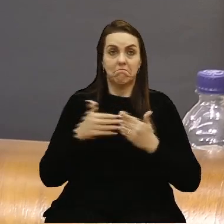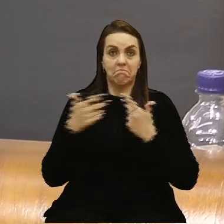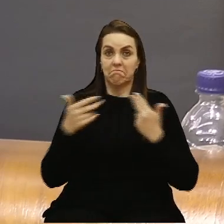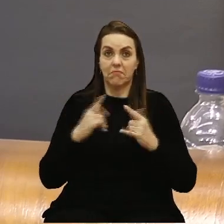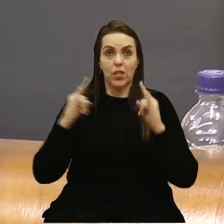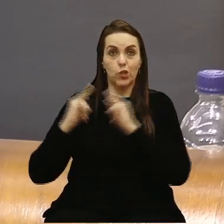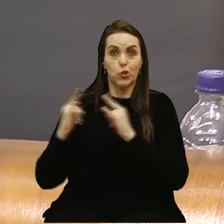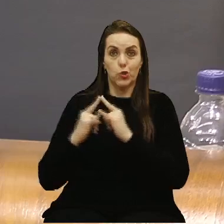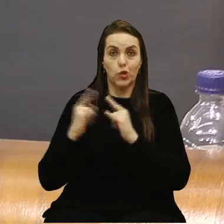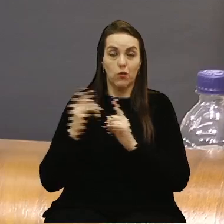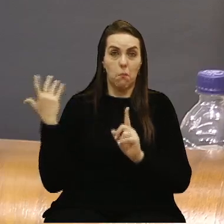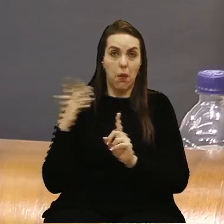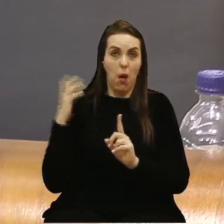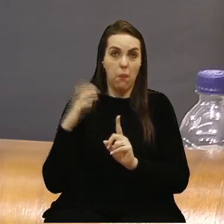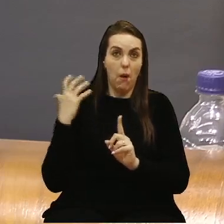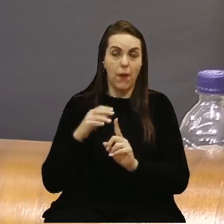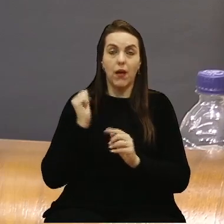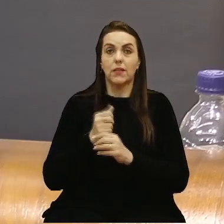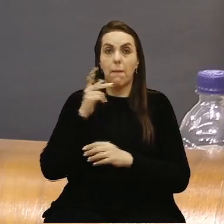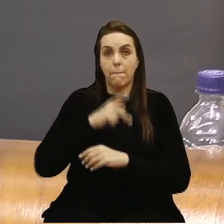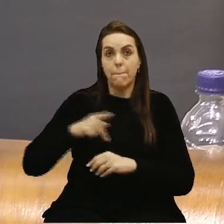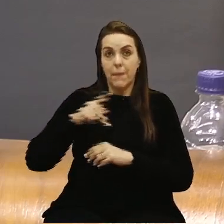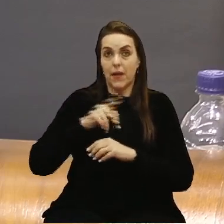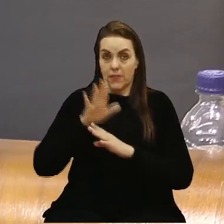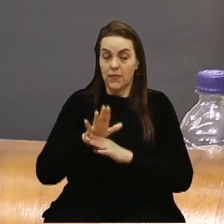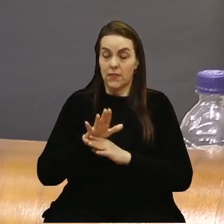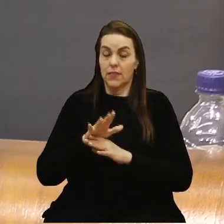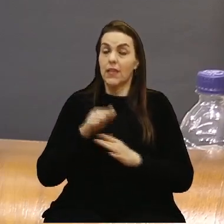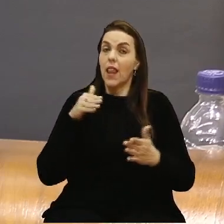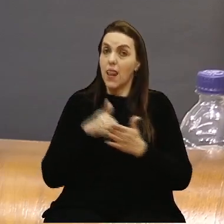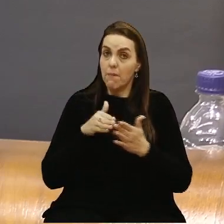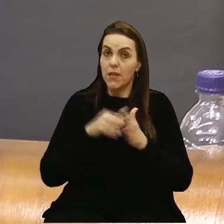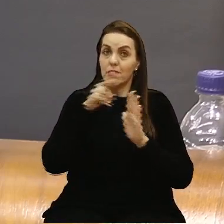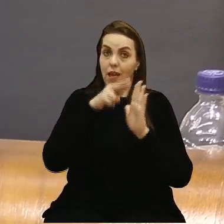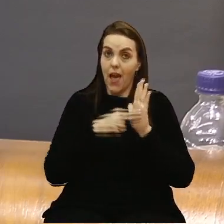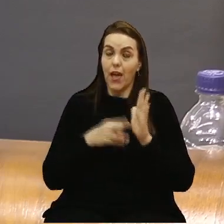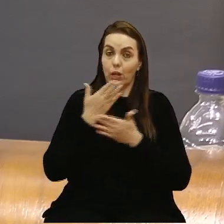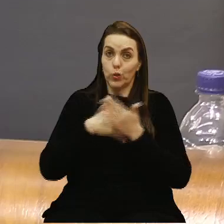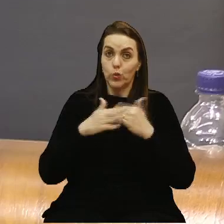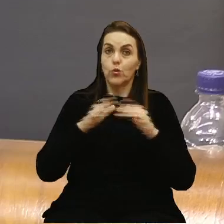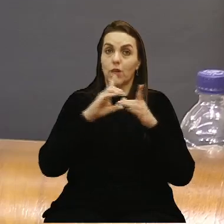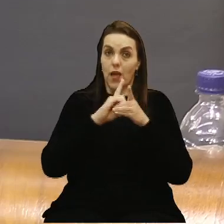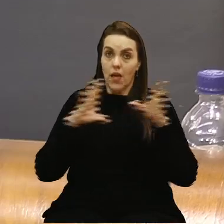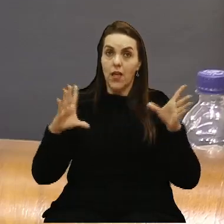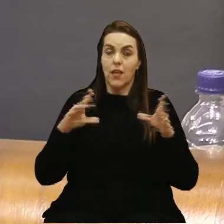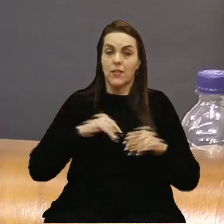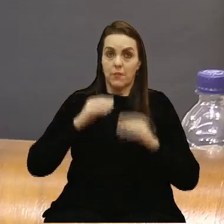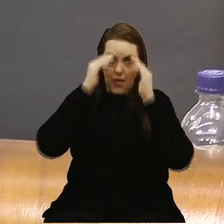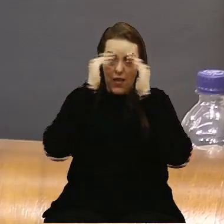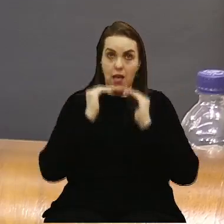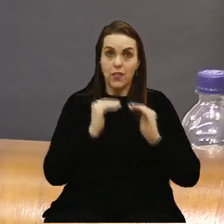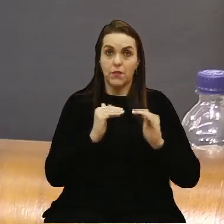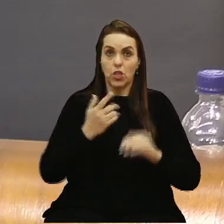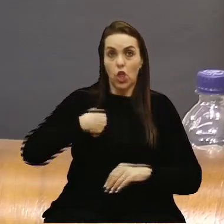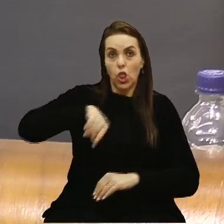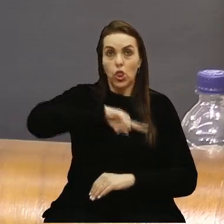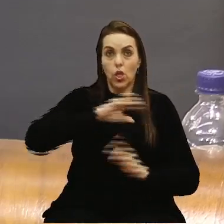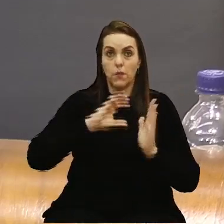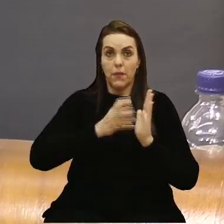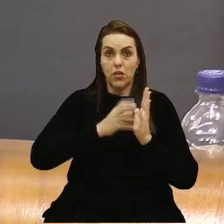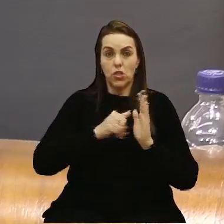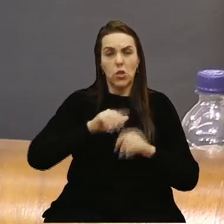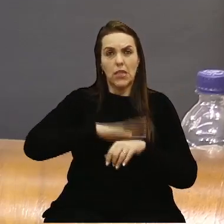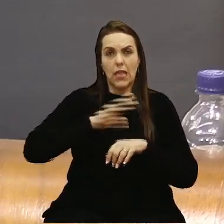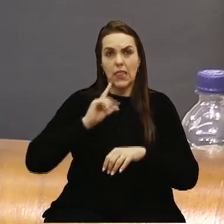instituições e ferir o nosso país. Tem regra para tudo, tem limite para tudo, e a nossa democracia precisa ser respeitada. O nosso partido, que tem mais tempo